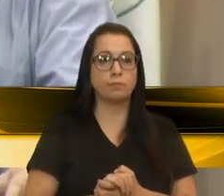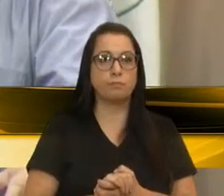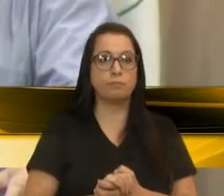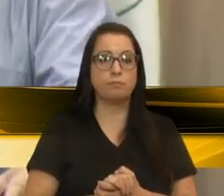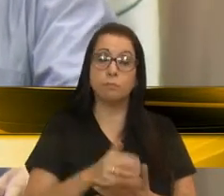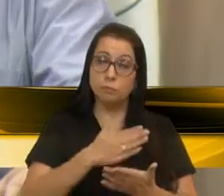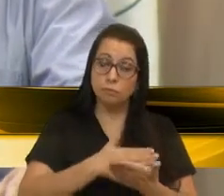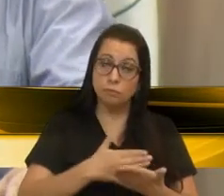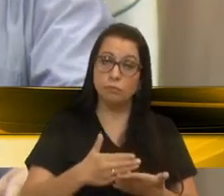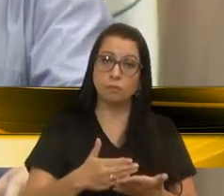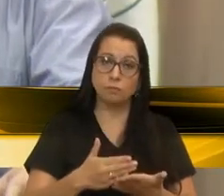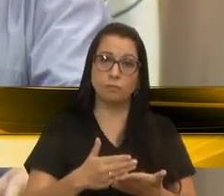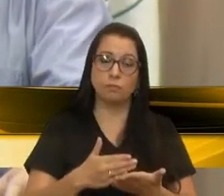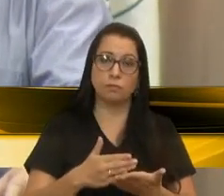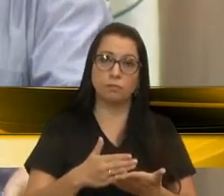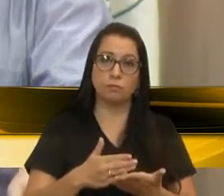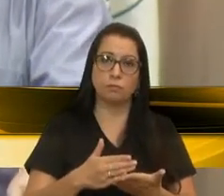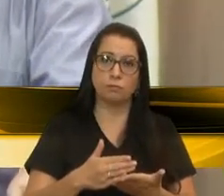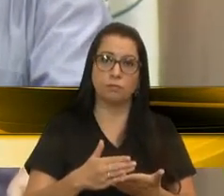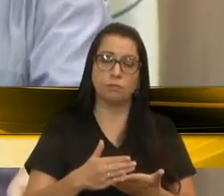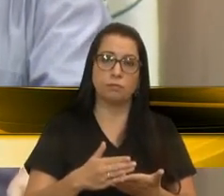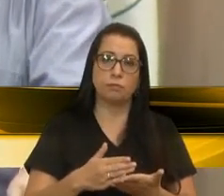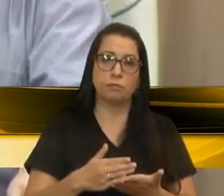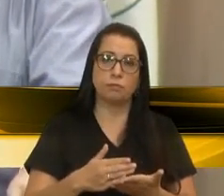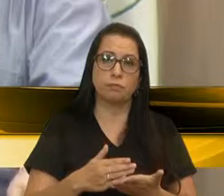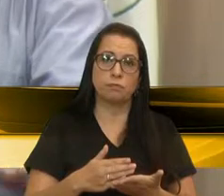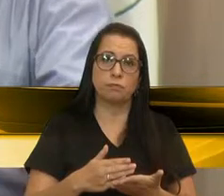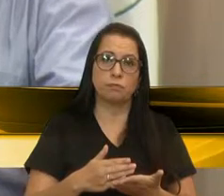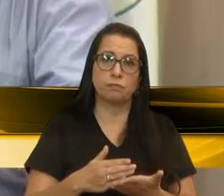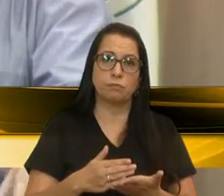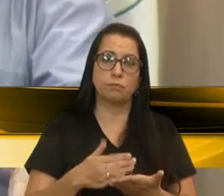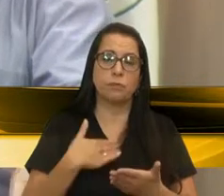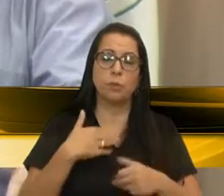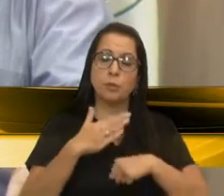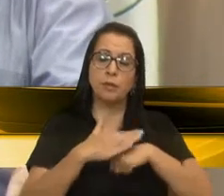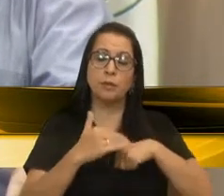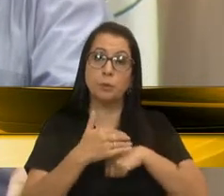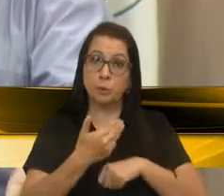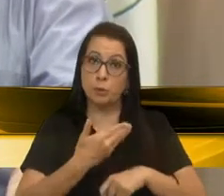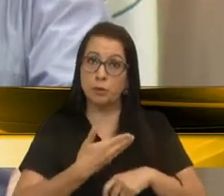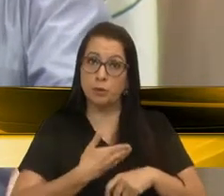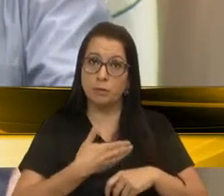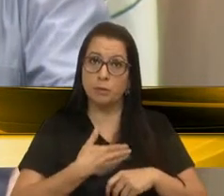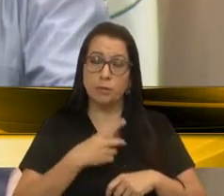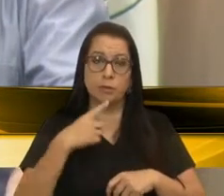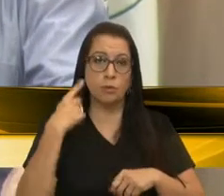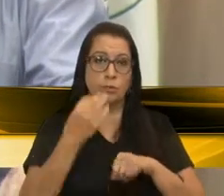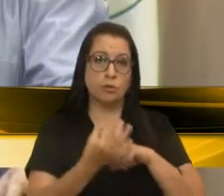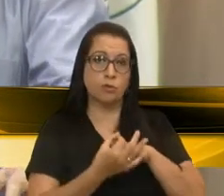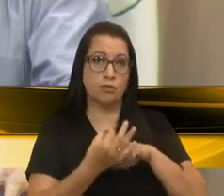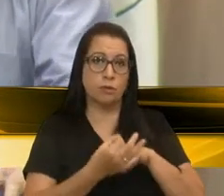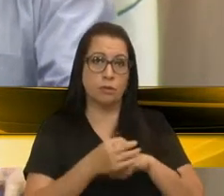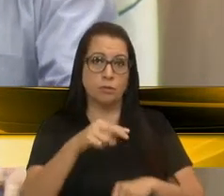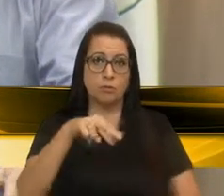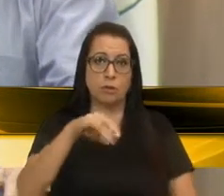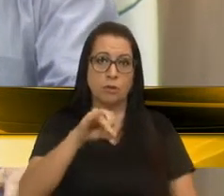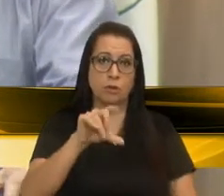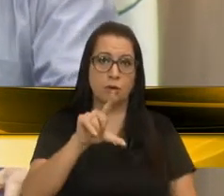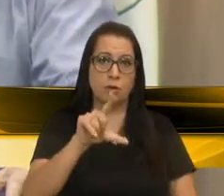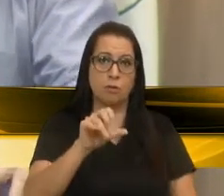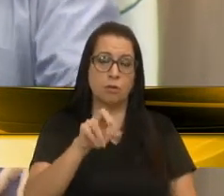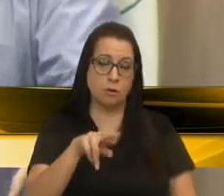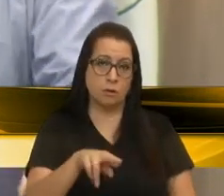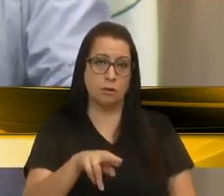que começou quando o meu querido amigo, o advogado Leonir Tauf, era diretor do